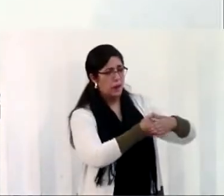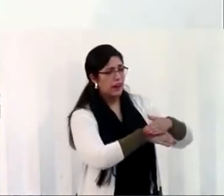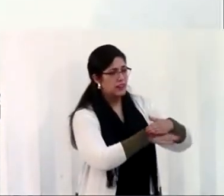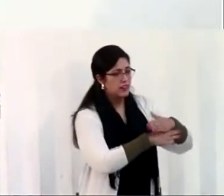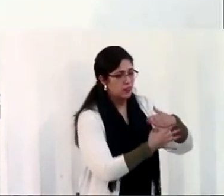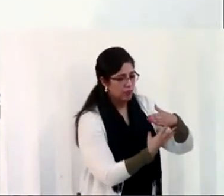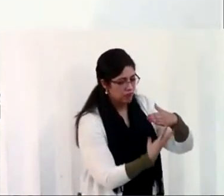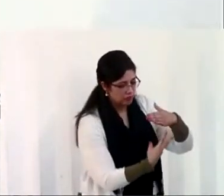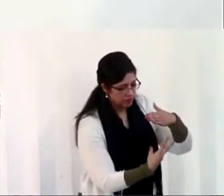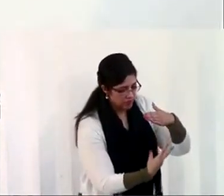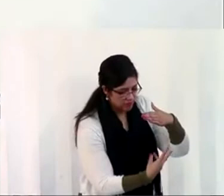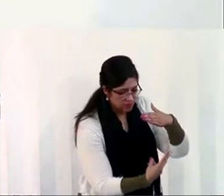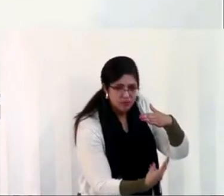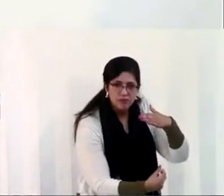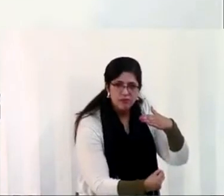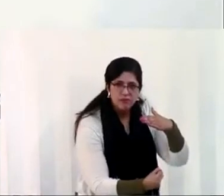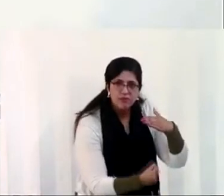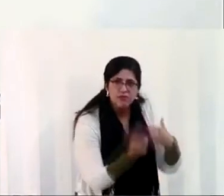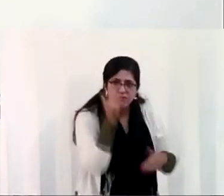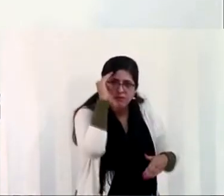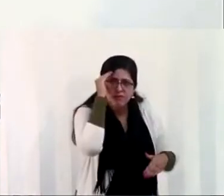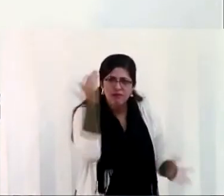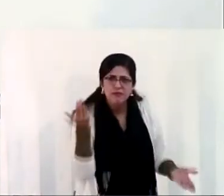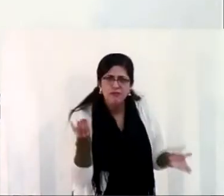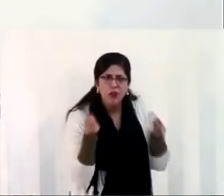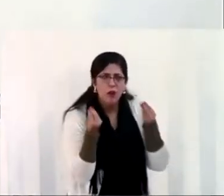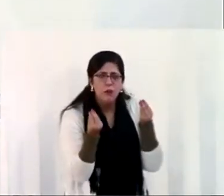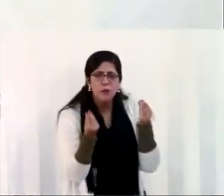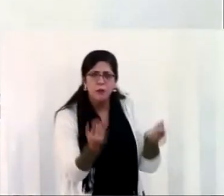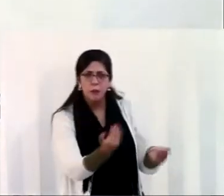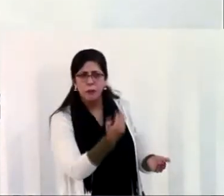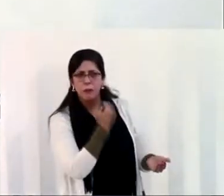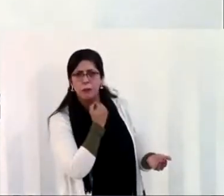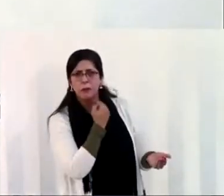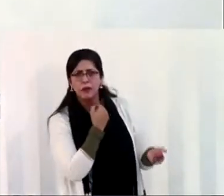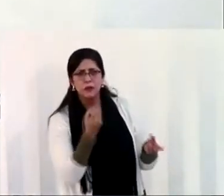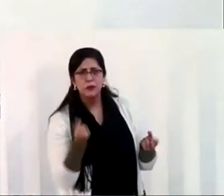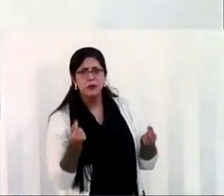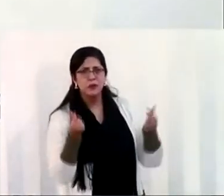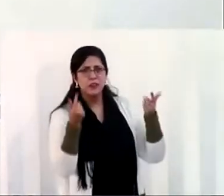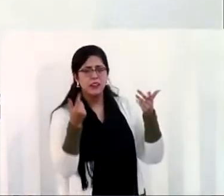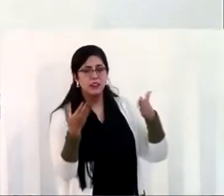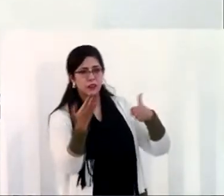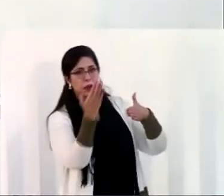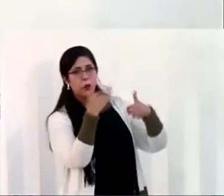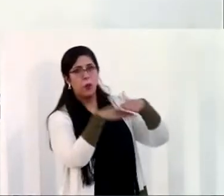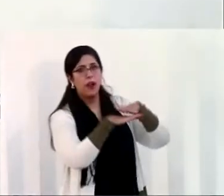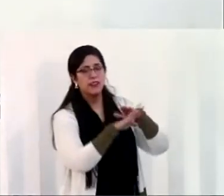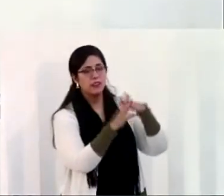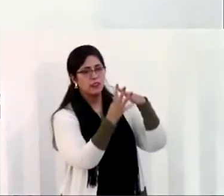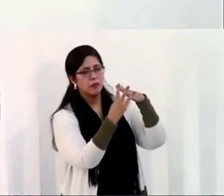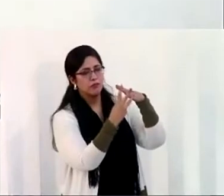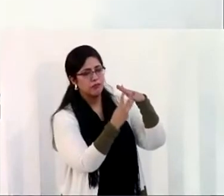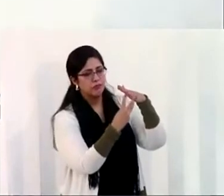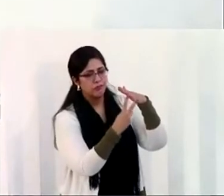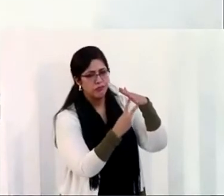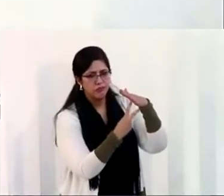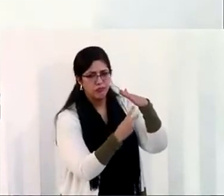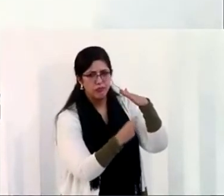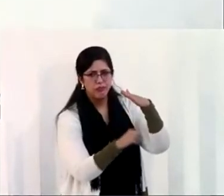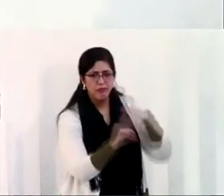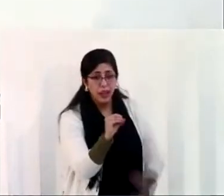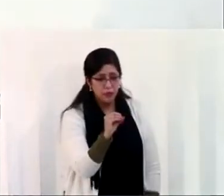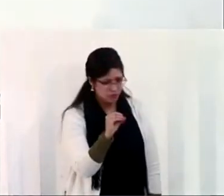estamos guardando, estamos economizando, mas de repente vocês vão procurar lá onde estão as vossas economias e não tem